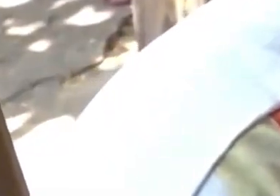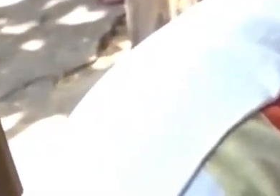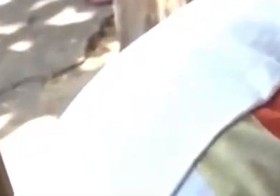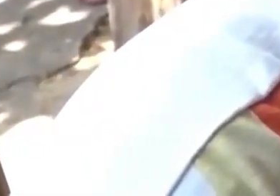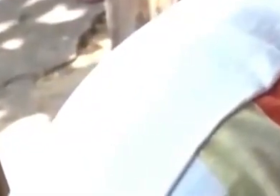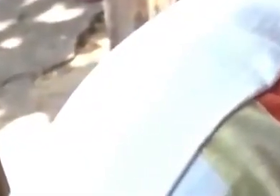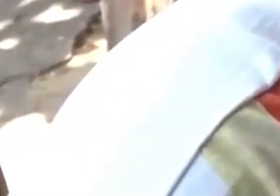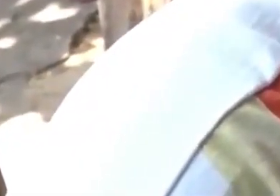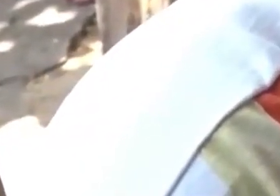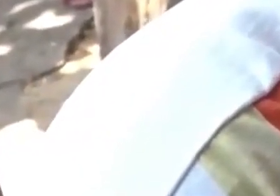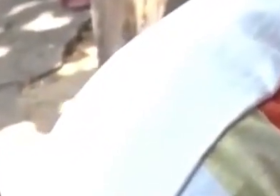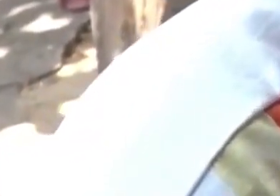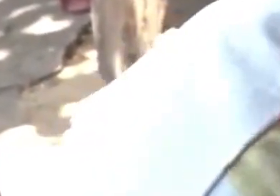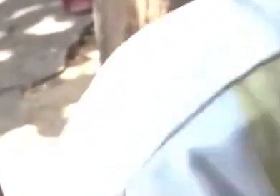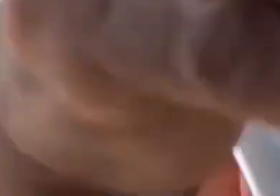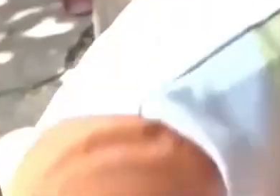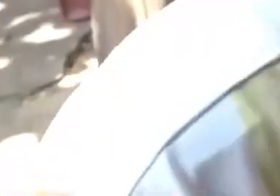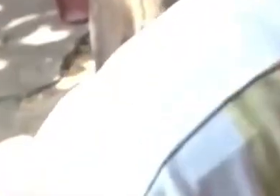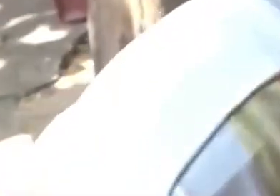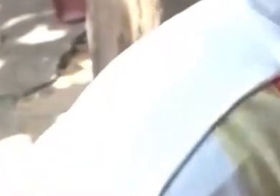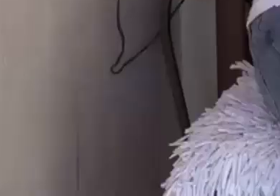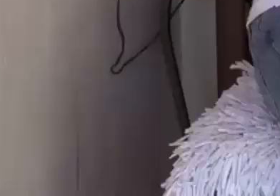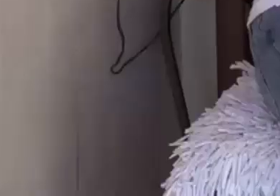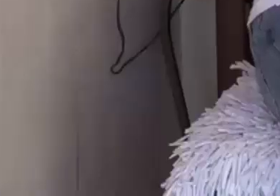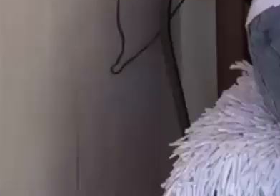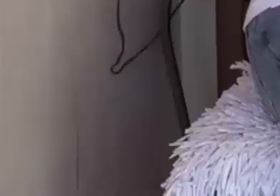Agarradinho. Eu só fico dia agarrado.